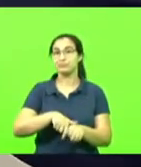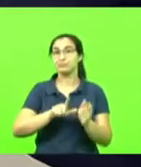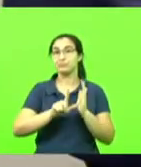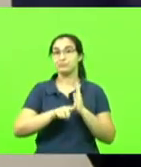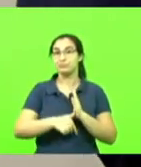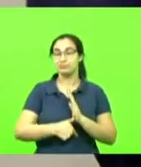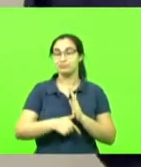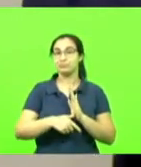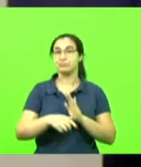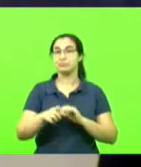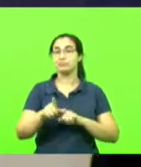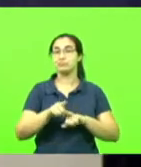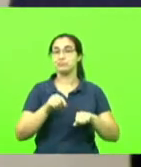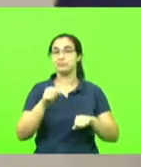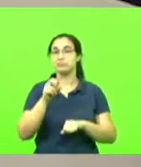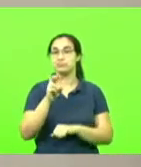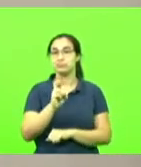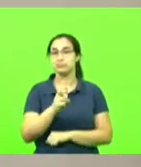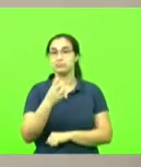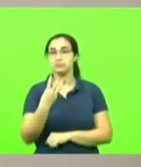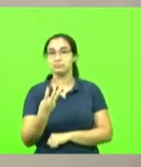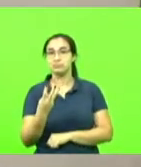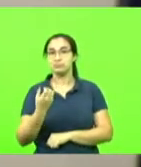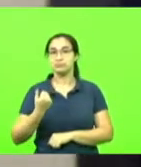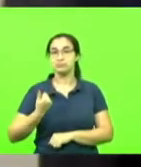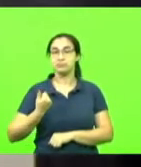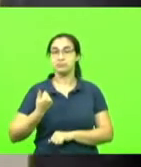artigo 53 da Lei número